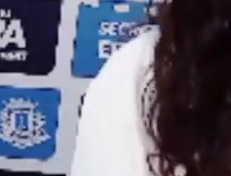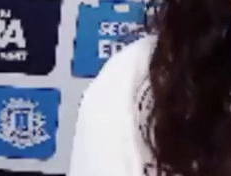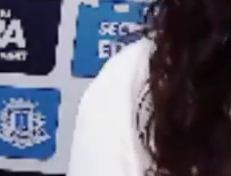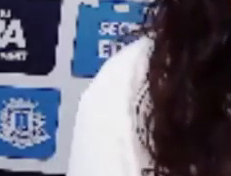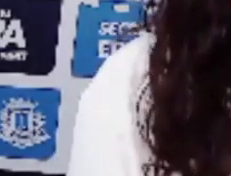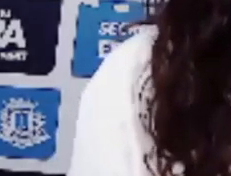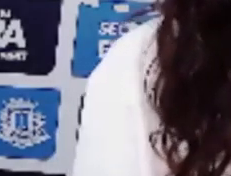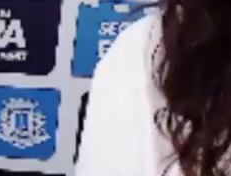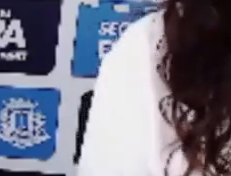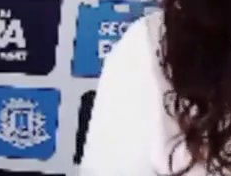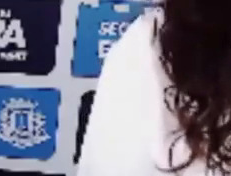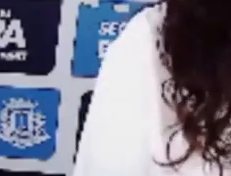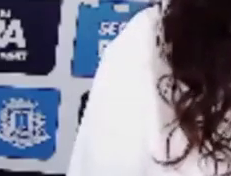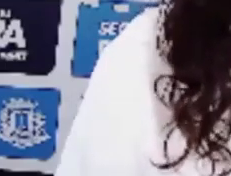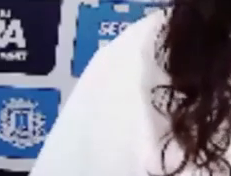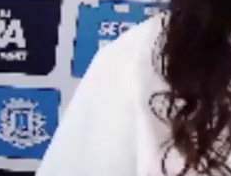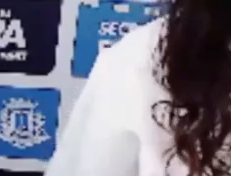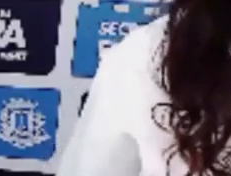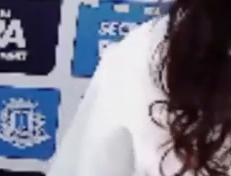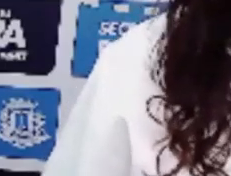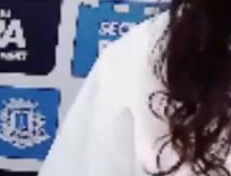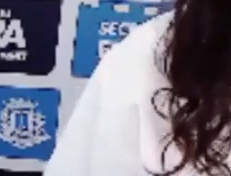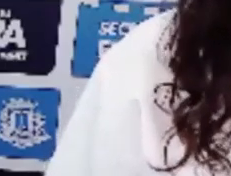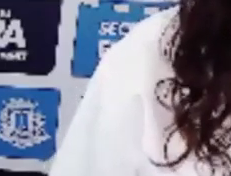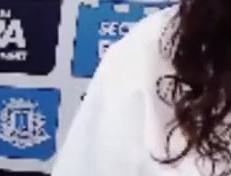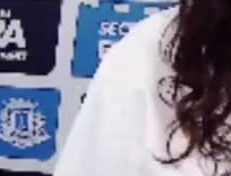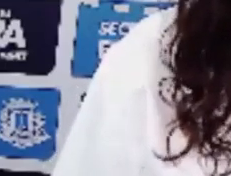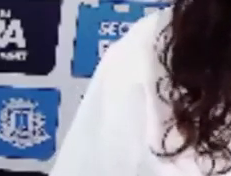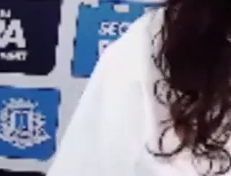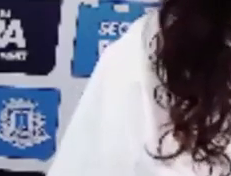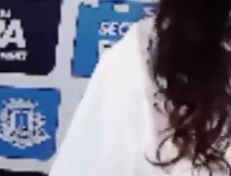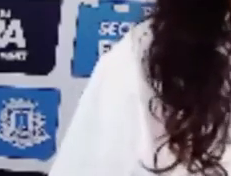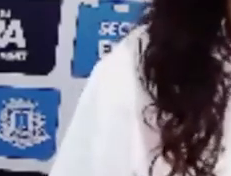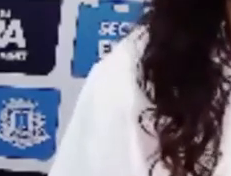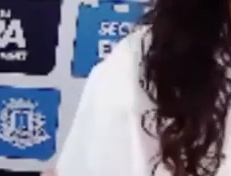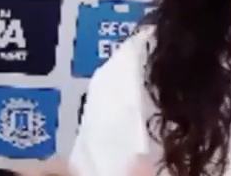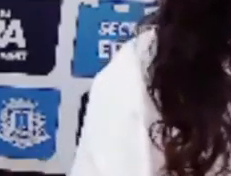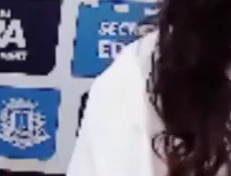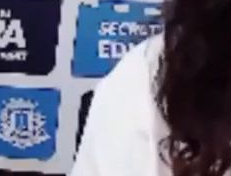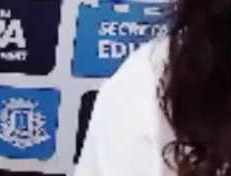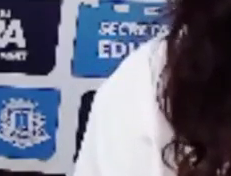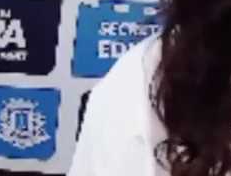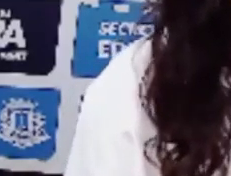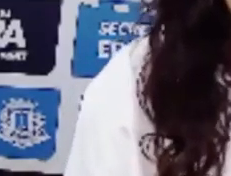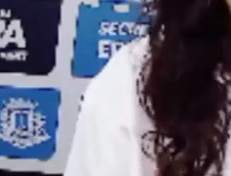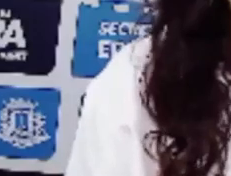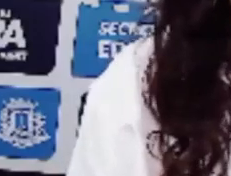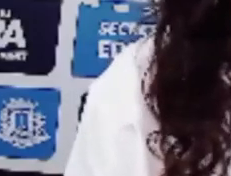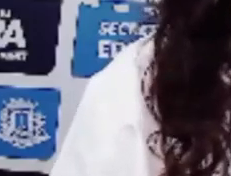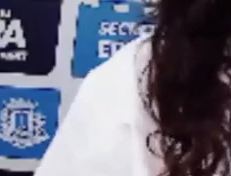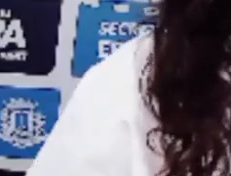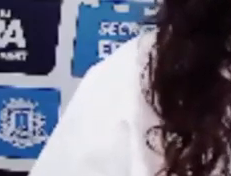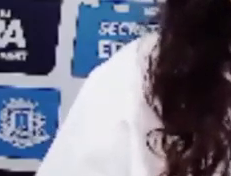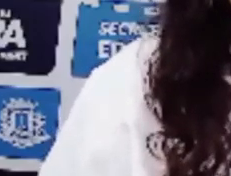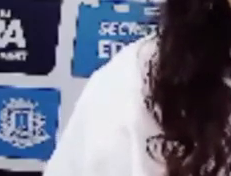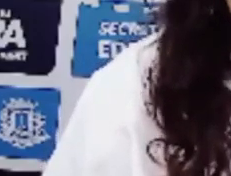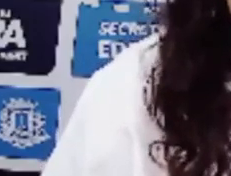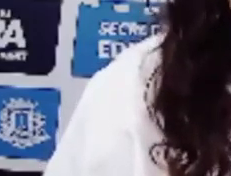o Olá turma sejam bem vindo a morrendo de saudade de você